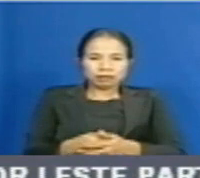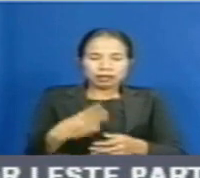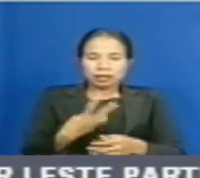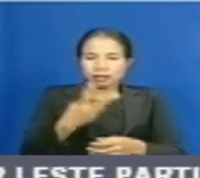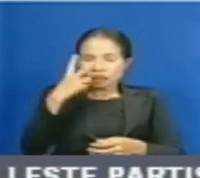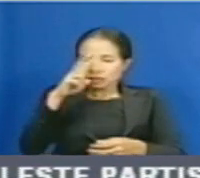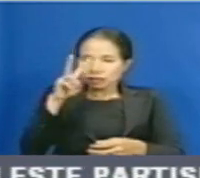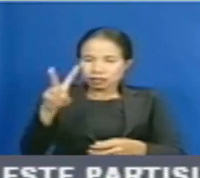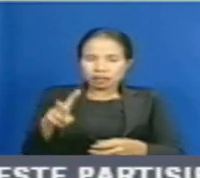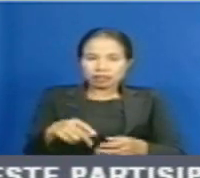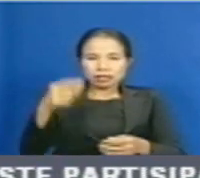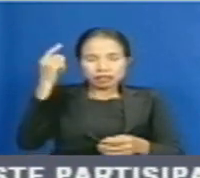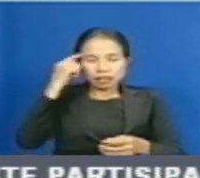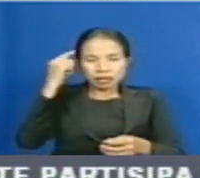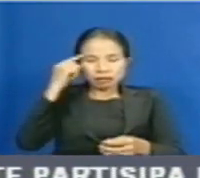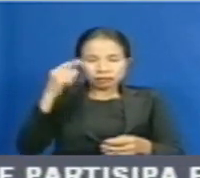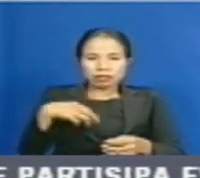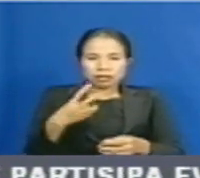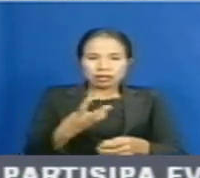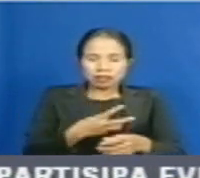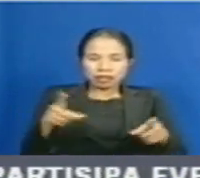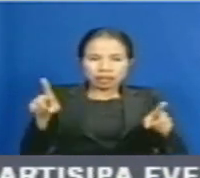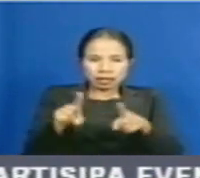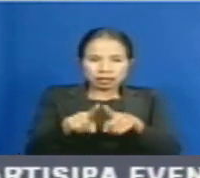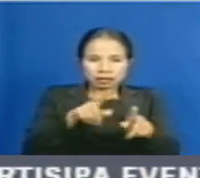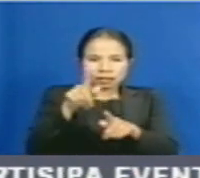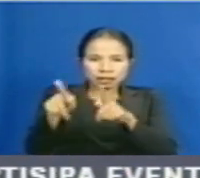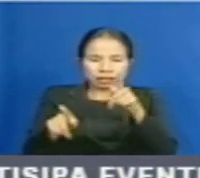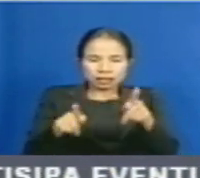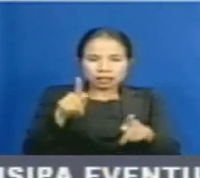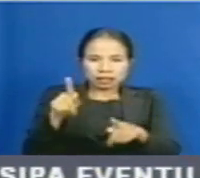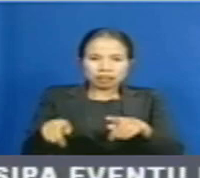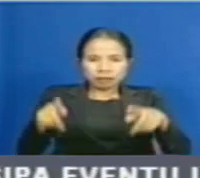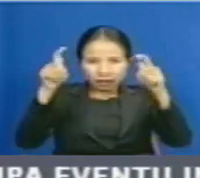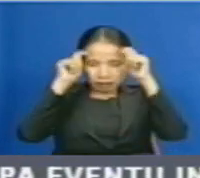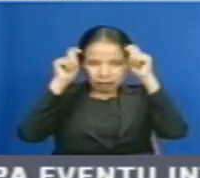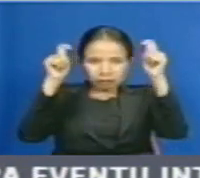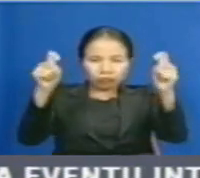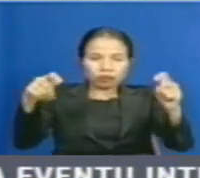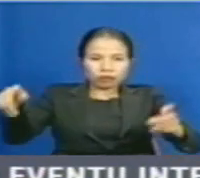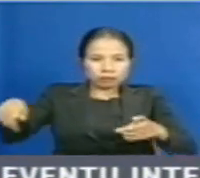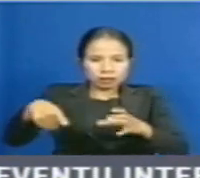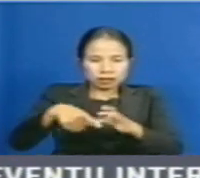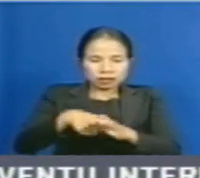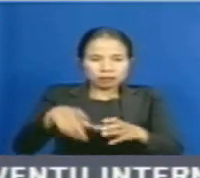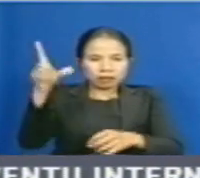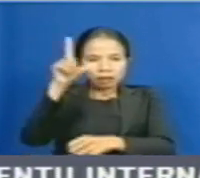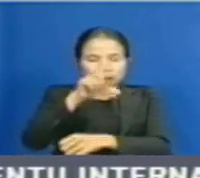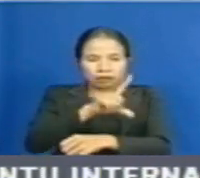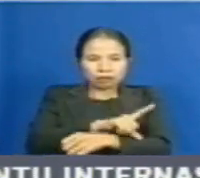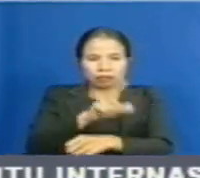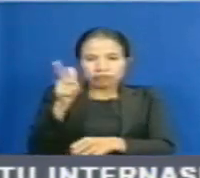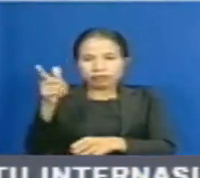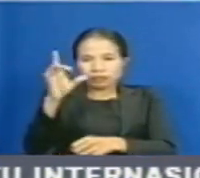kata ki dane konsiensia ita nia halesa sida daun timora tu partisipa i halor